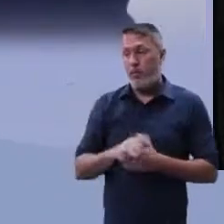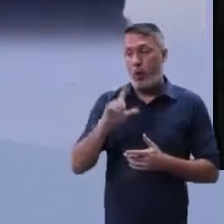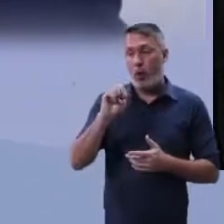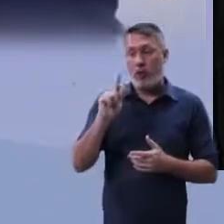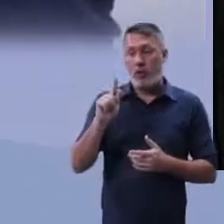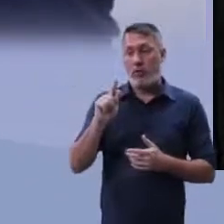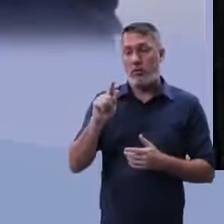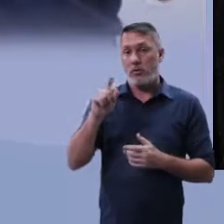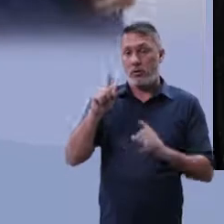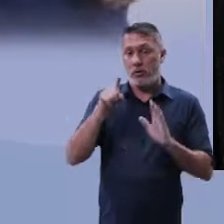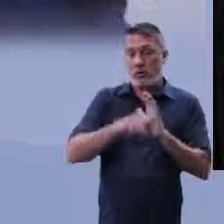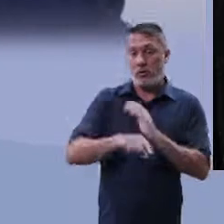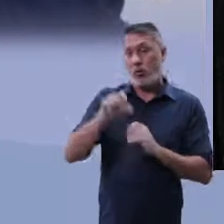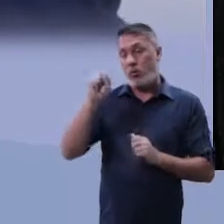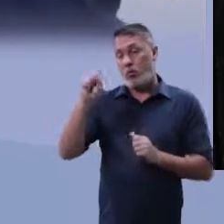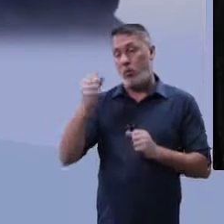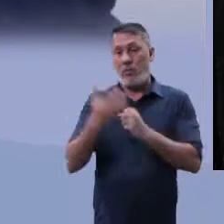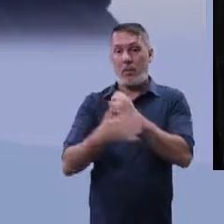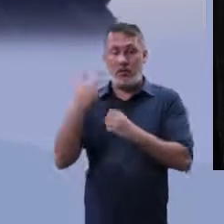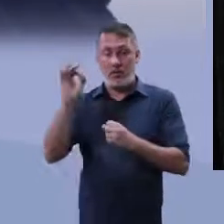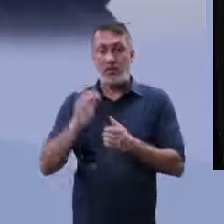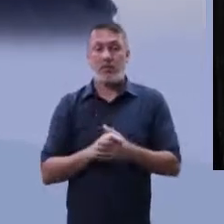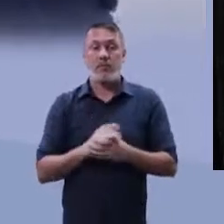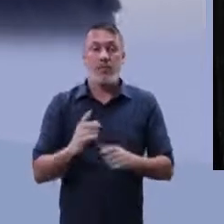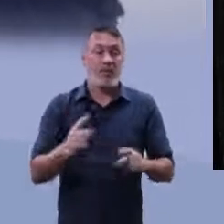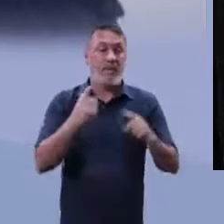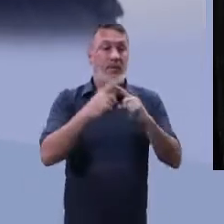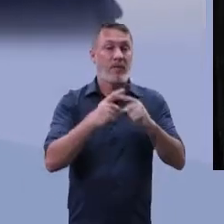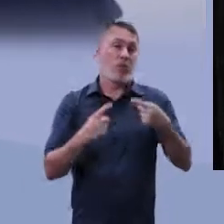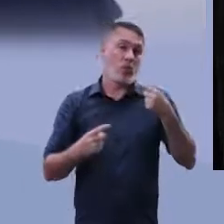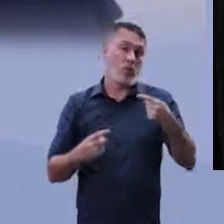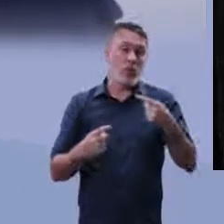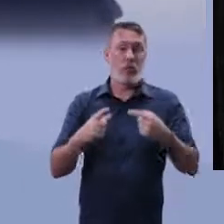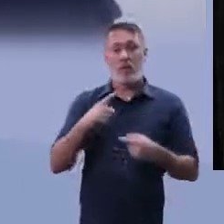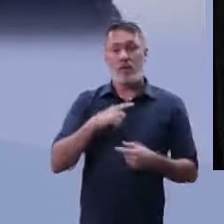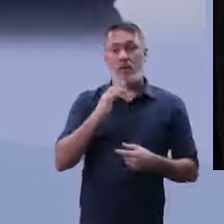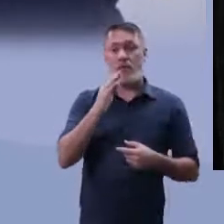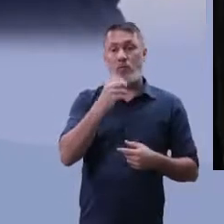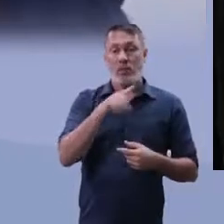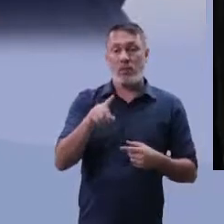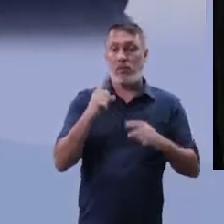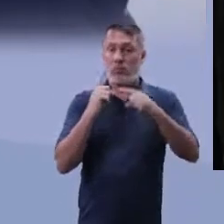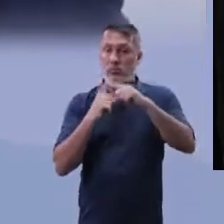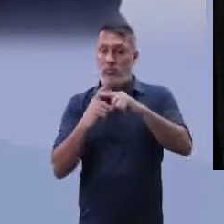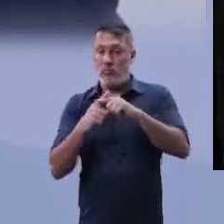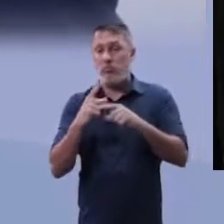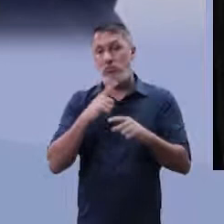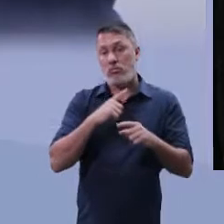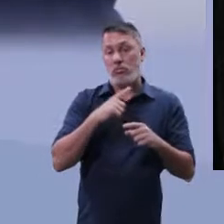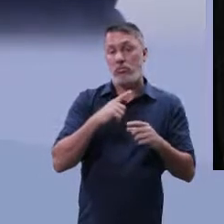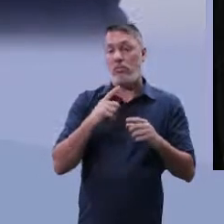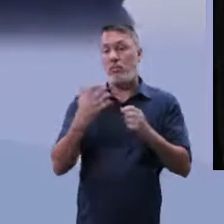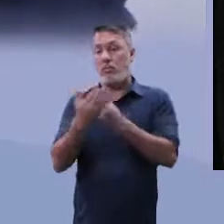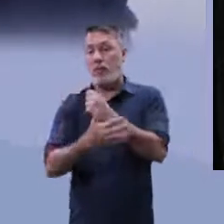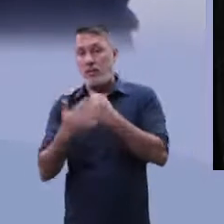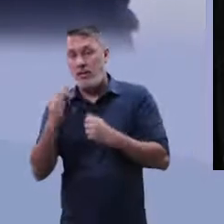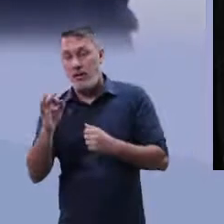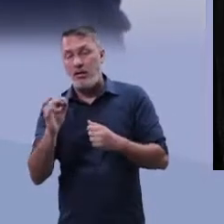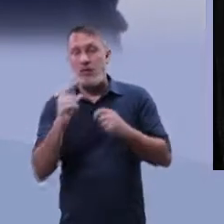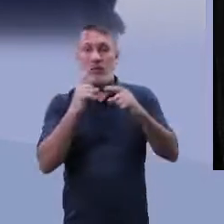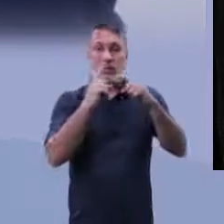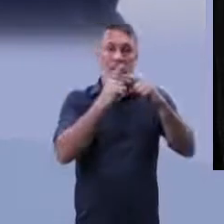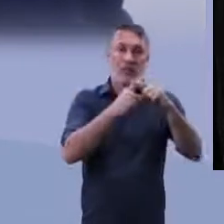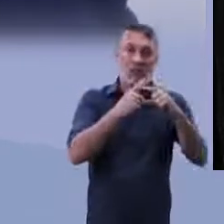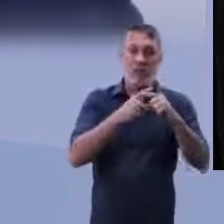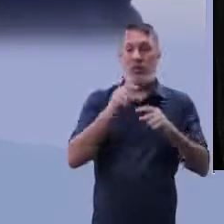que 8. Está ali, menos log de x na base 10 menor que 8. Multiplica por menos 1 para tornar a função positiva. Log de x na base